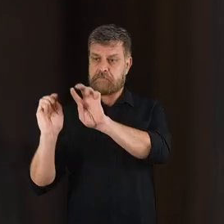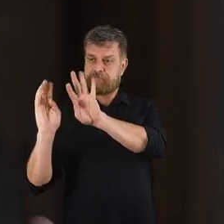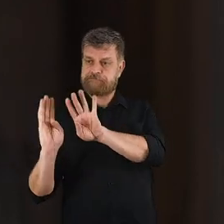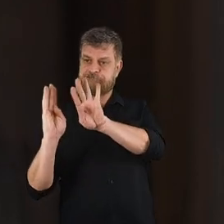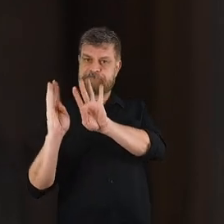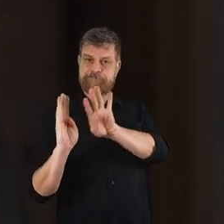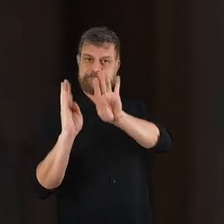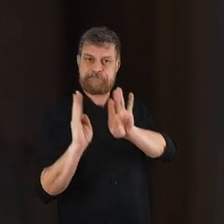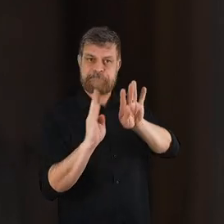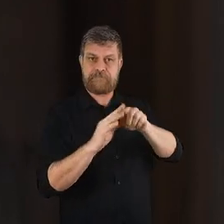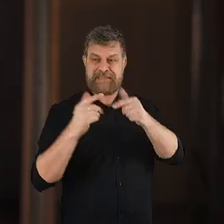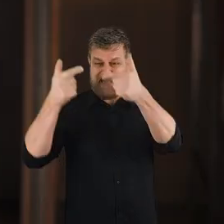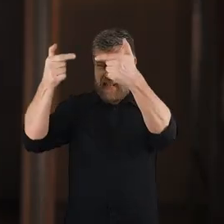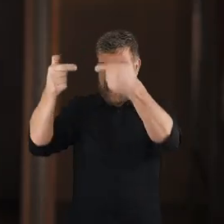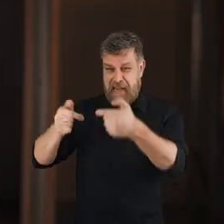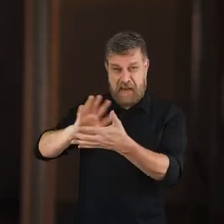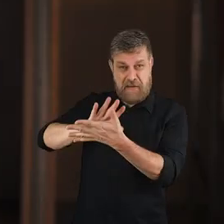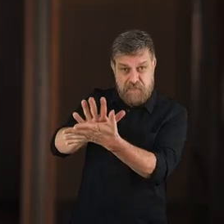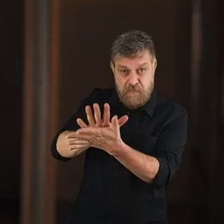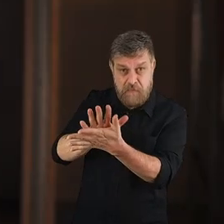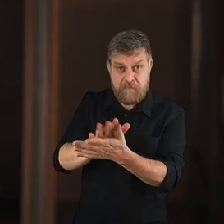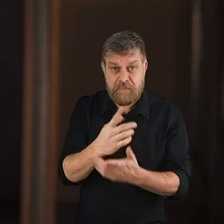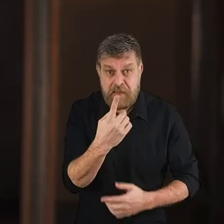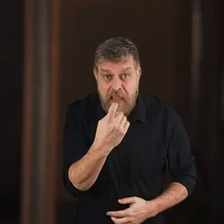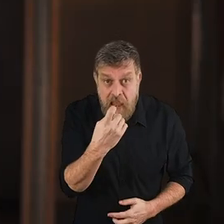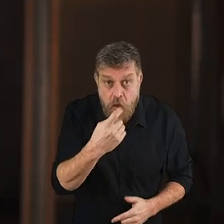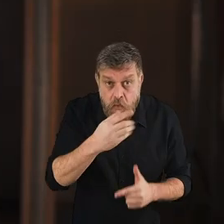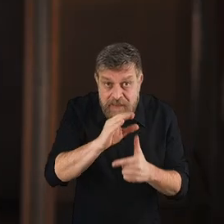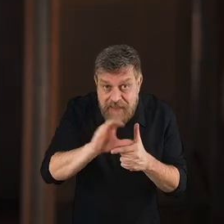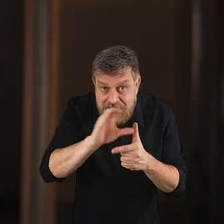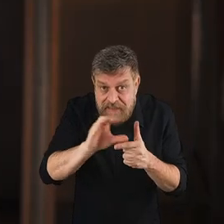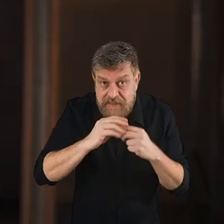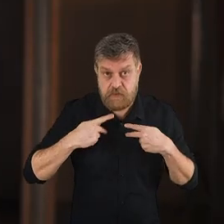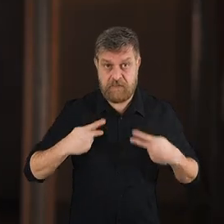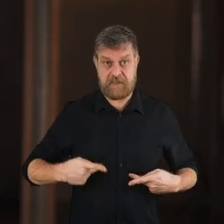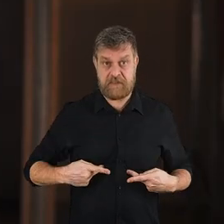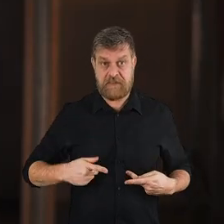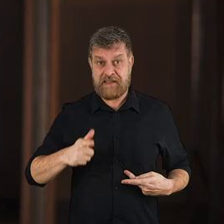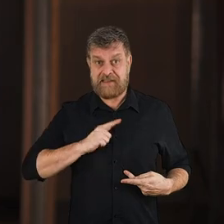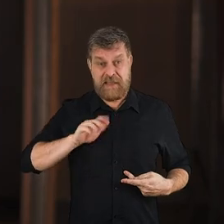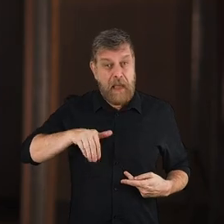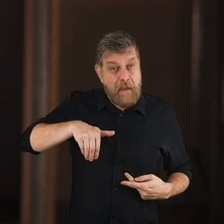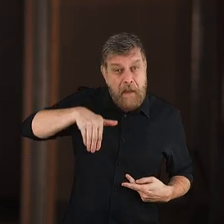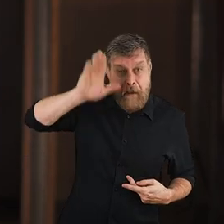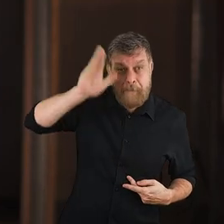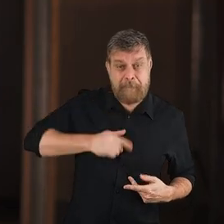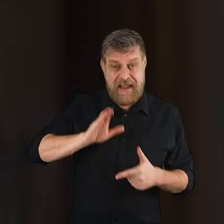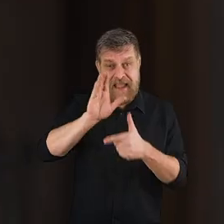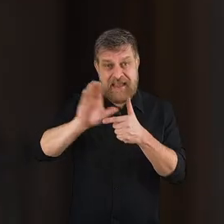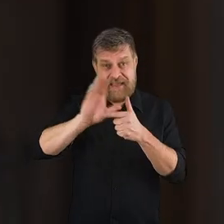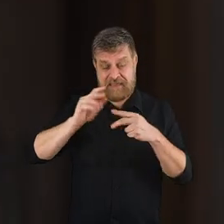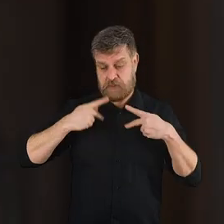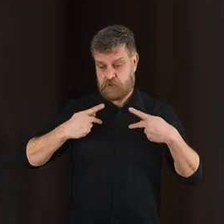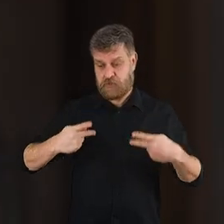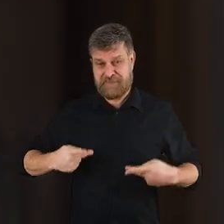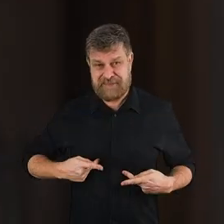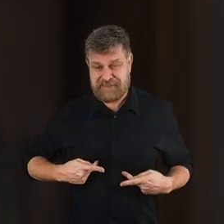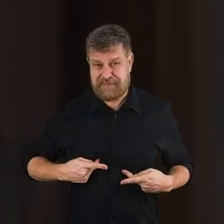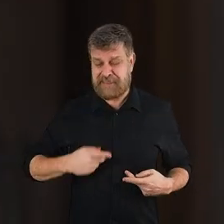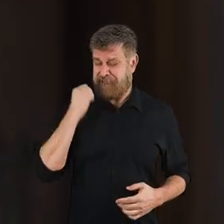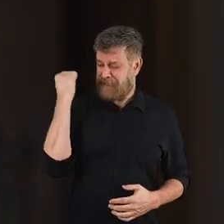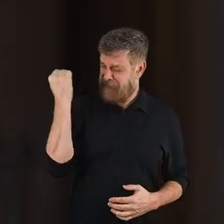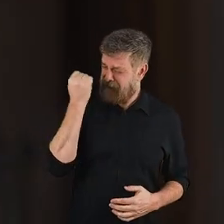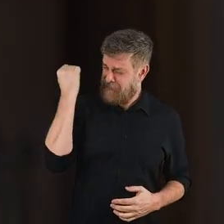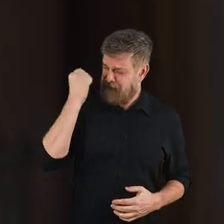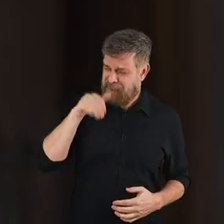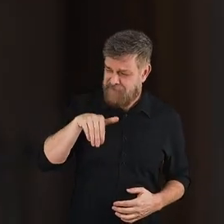deslocar em função da guerra. Mas não é a única crise humanitária. Na verdade, as maiores crises humanitárias, questões mais